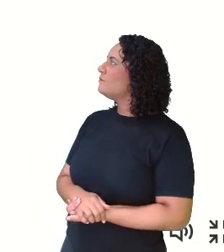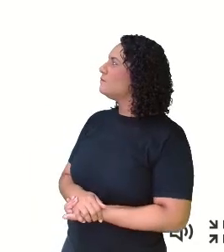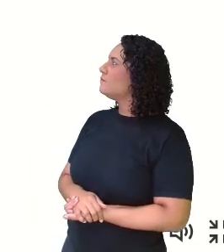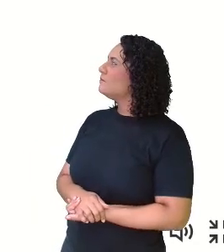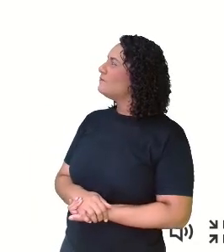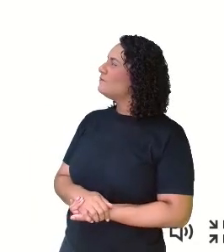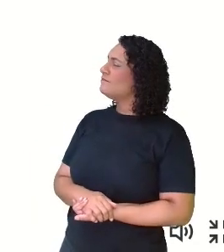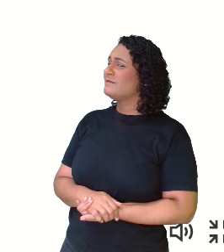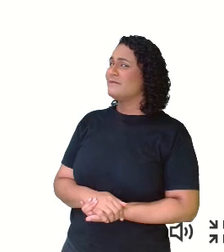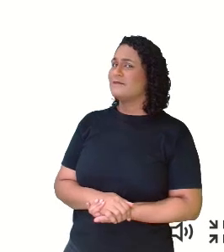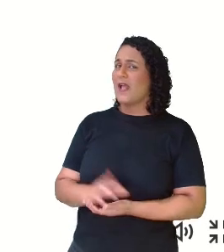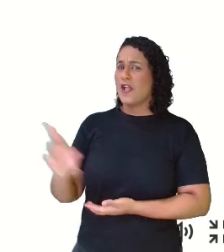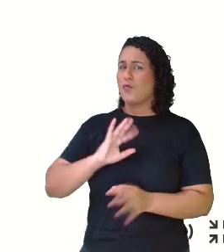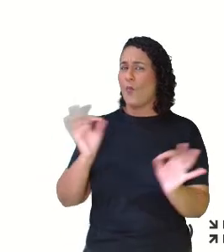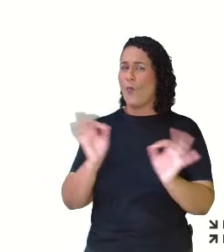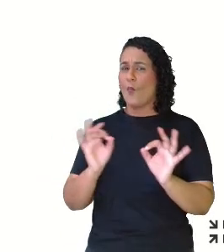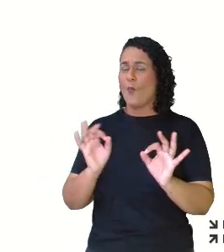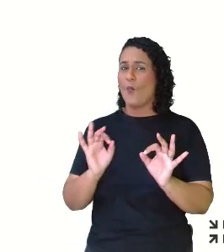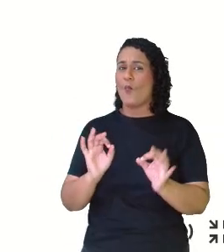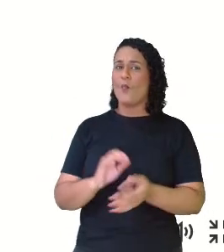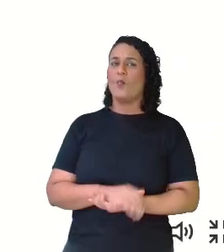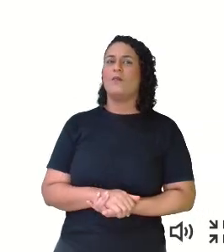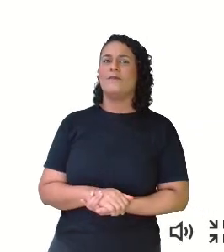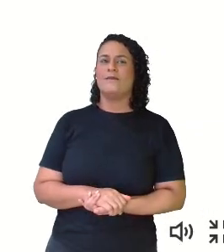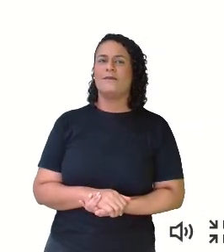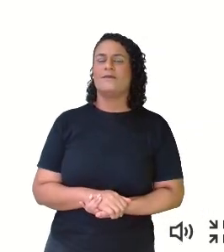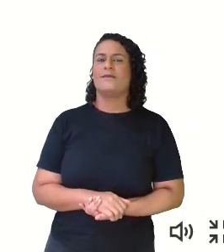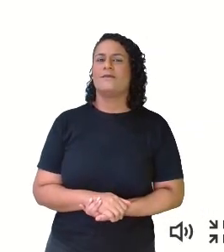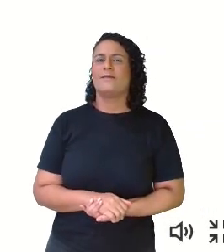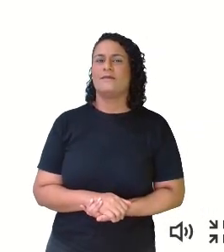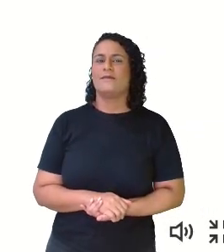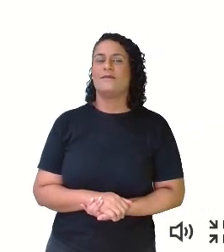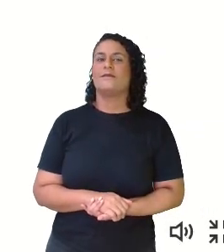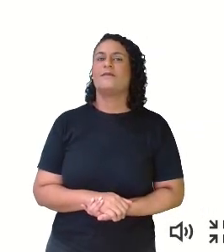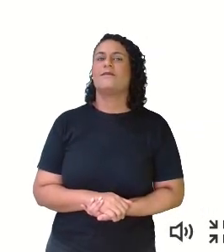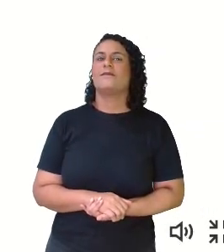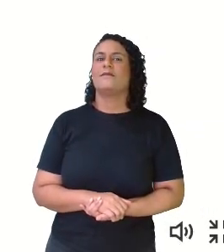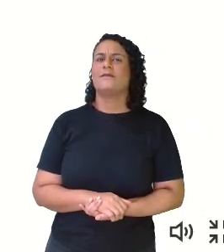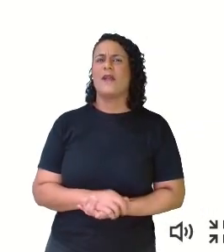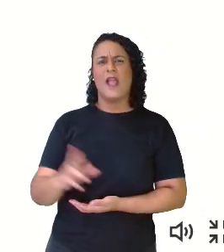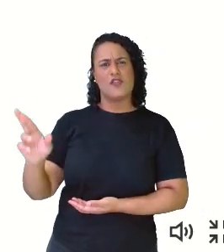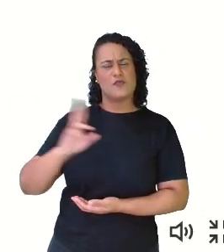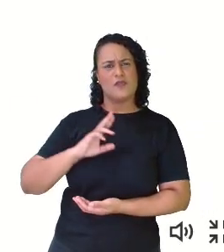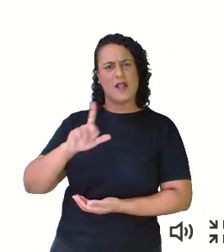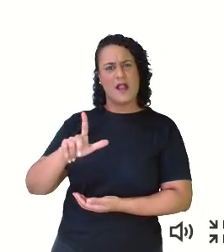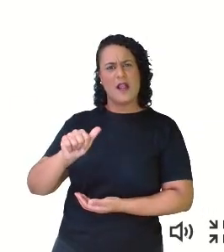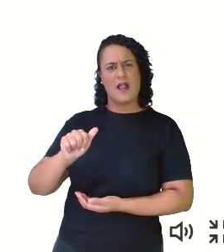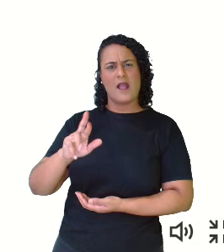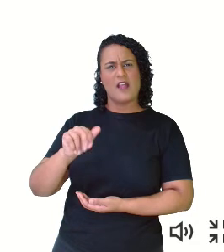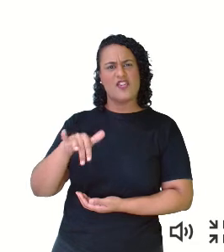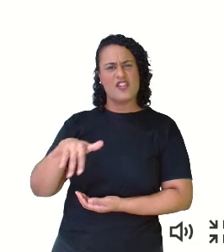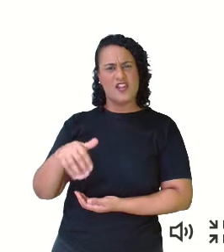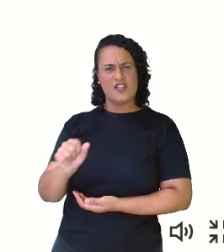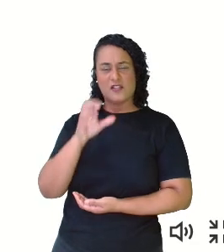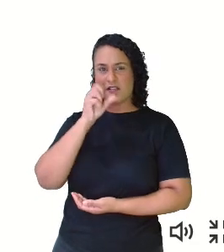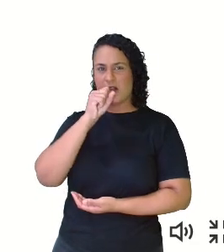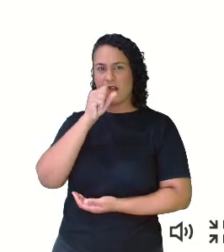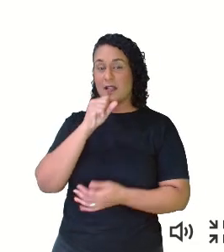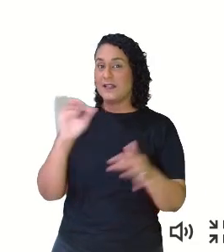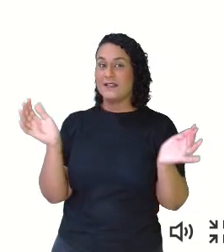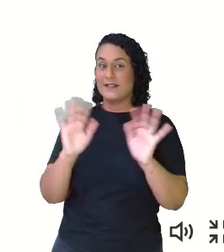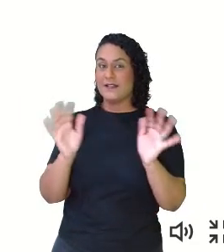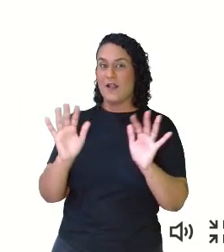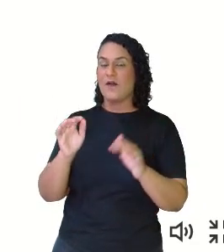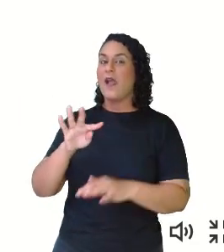Nada, professora Márcia? Eita, botaram aqui laranja, mas botaram laranja. A Giovana botou laranja. É laranja não, tá? É